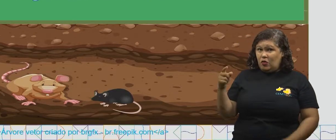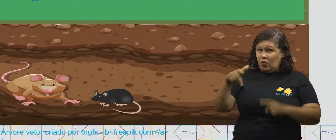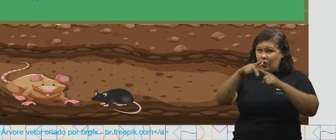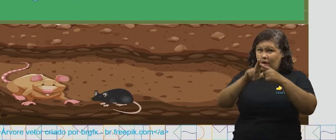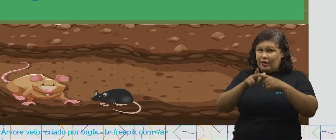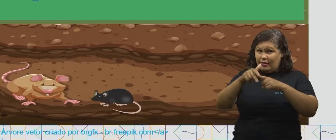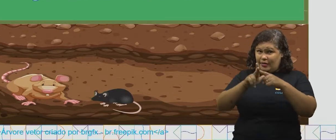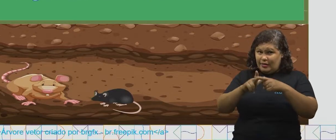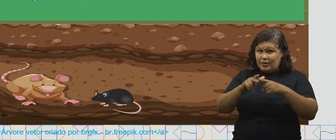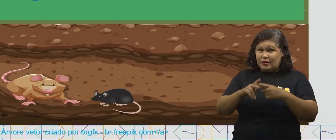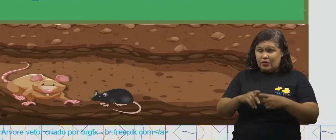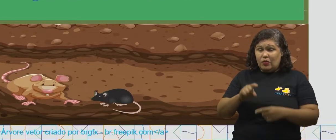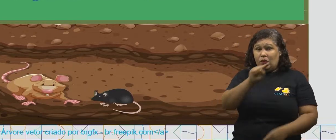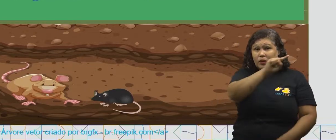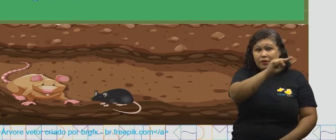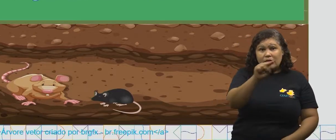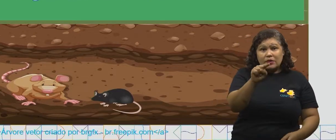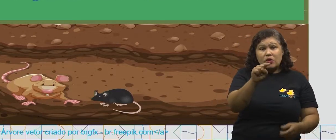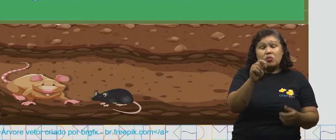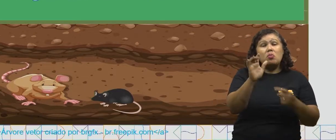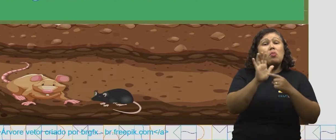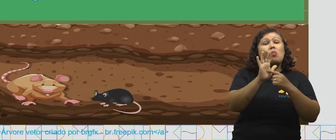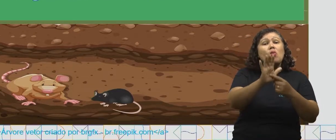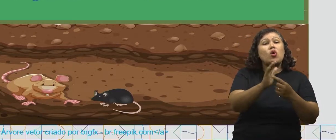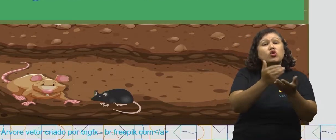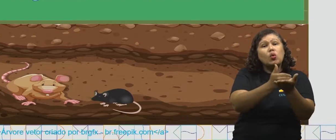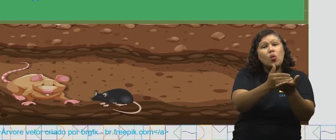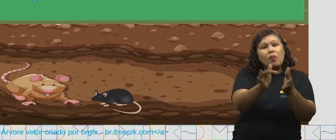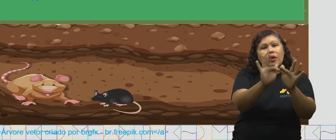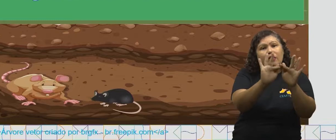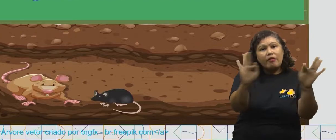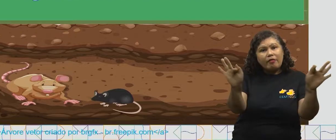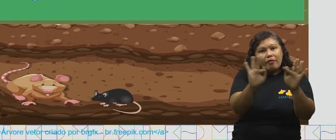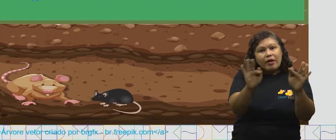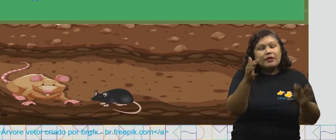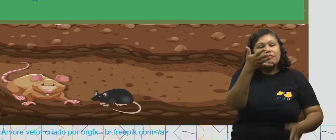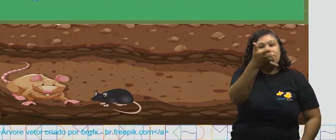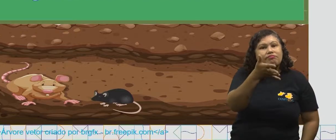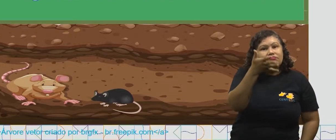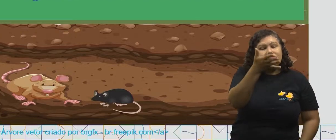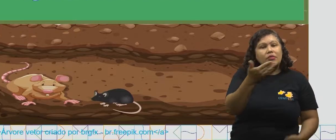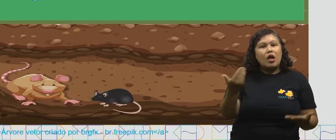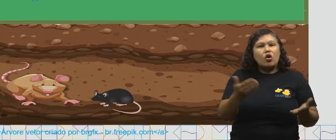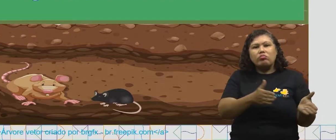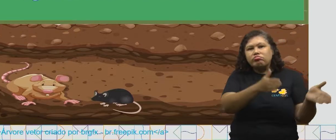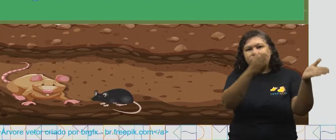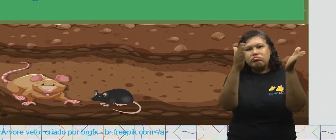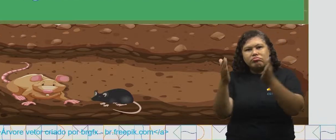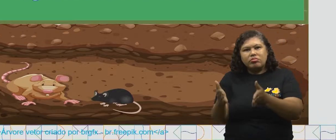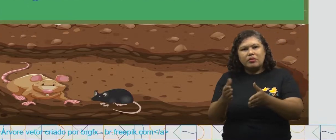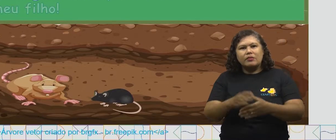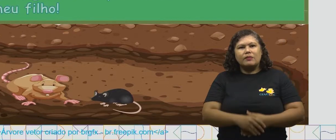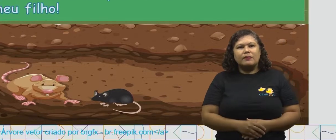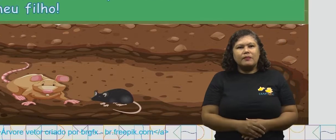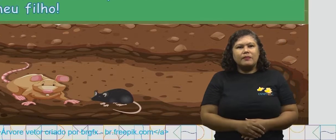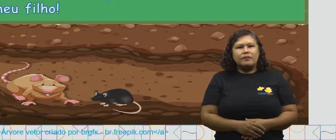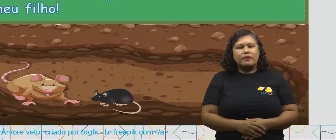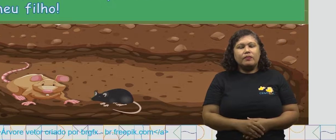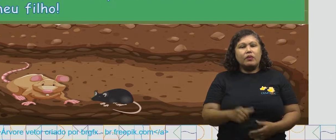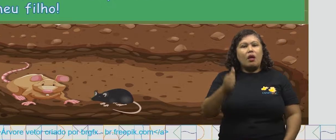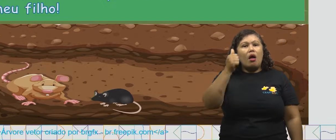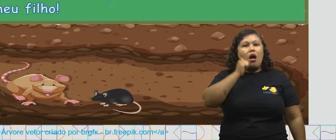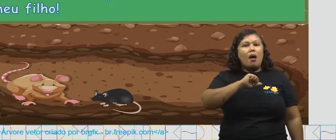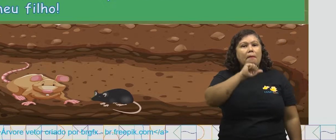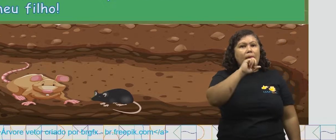O travessão indicando o início da fala. Vamos então avançar na contação da fábula. A